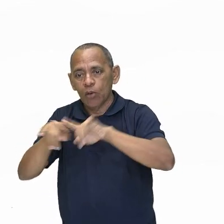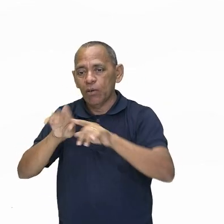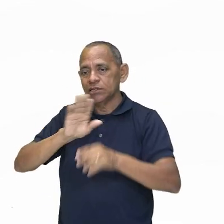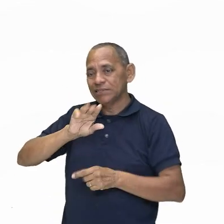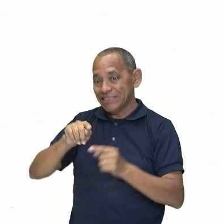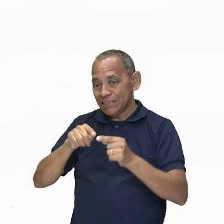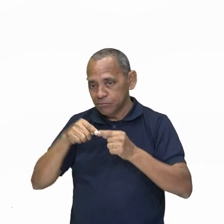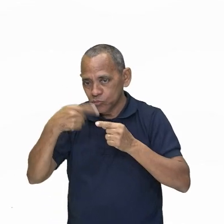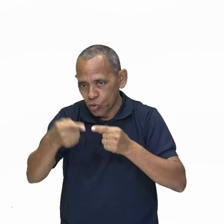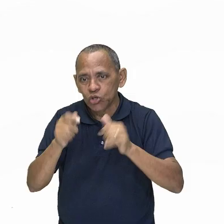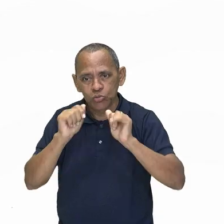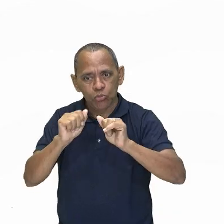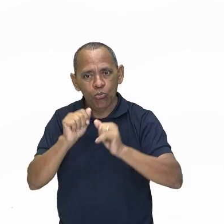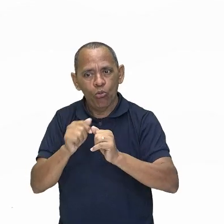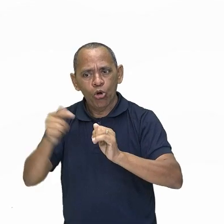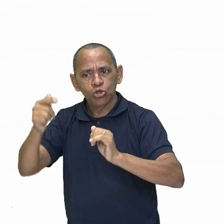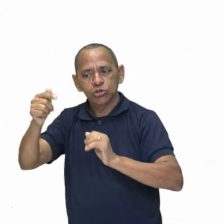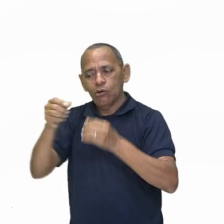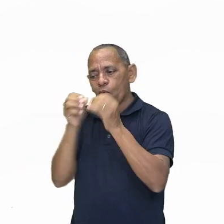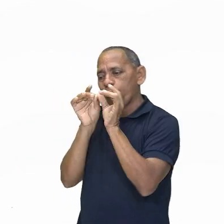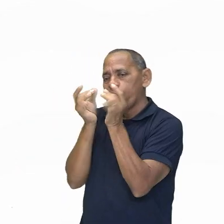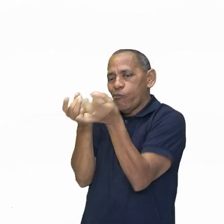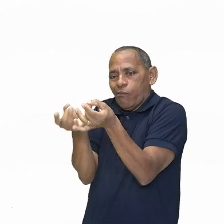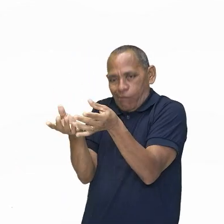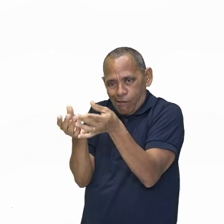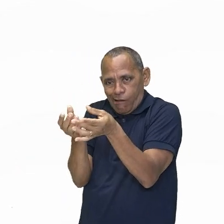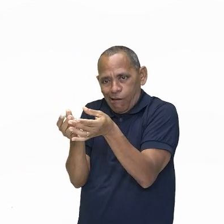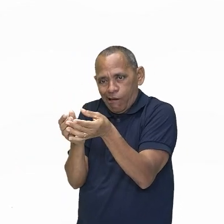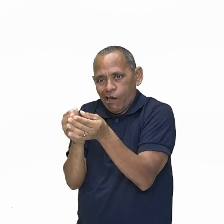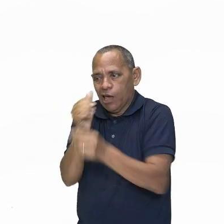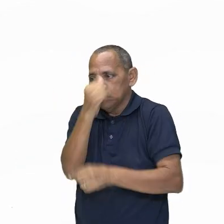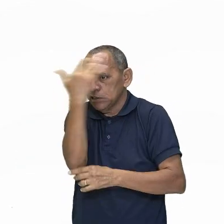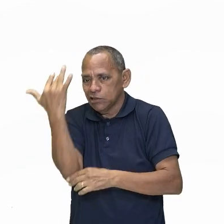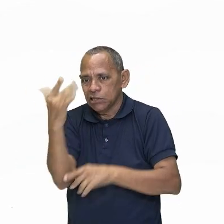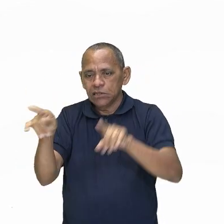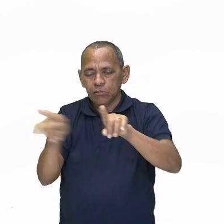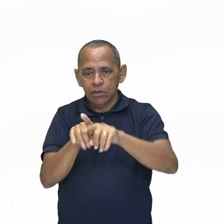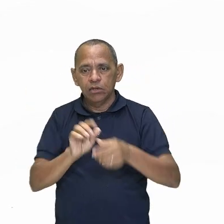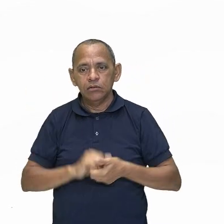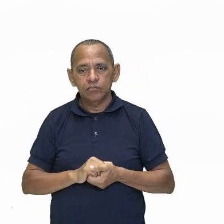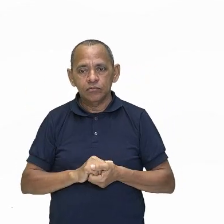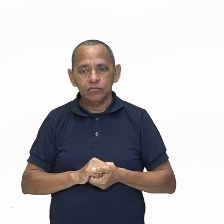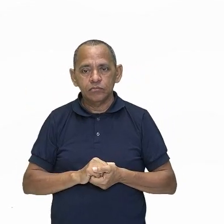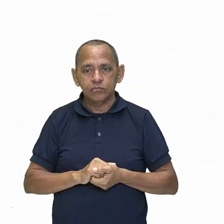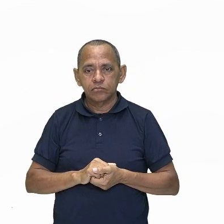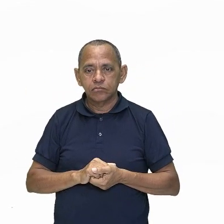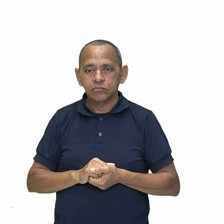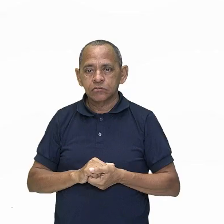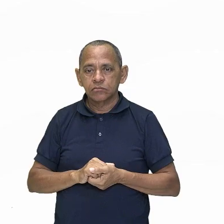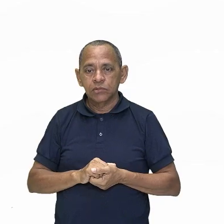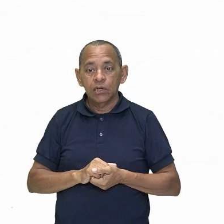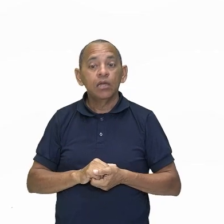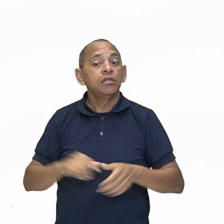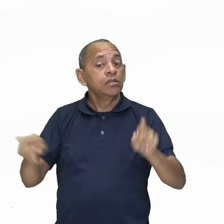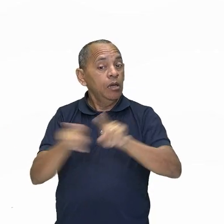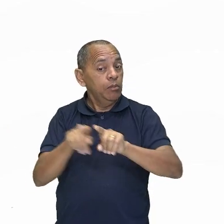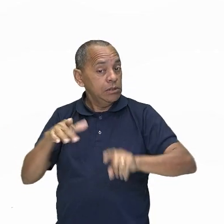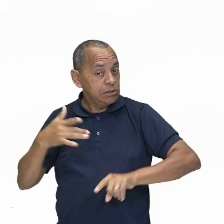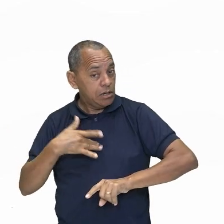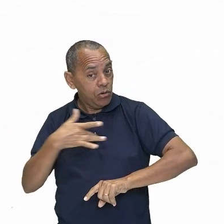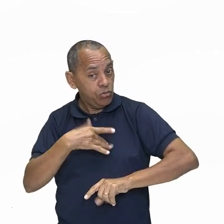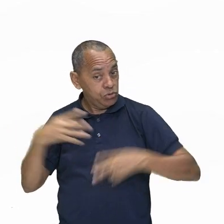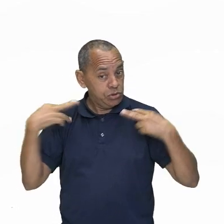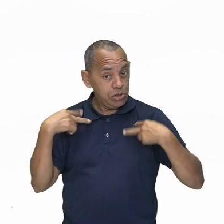nucleares. Mais uma desvantagem, riscos ambientais e para a saúde humana em